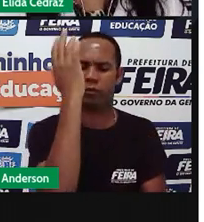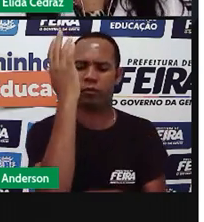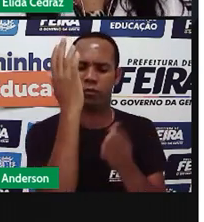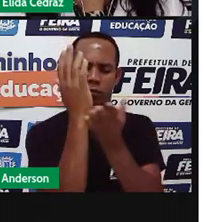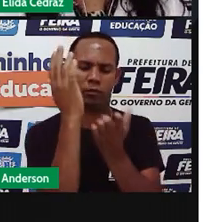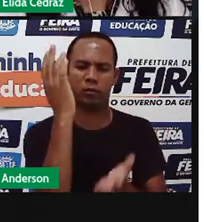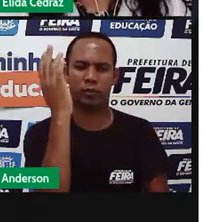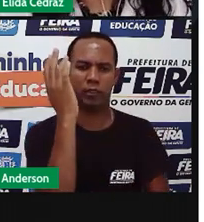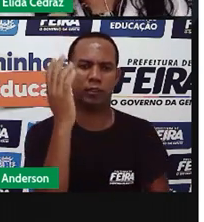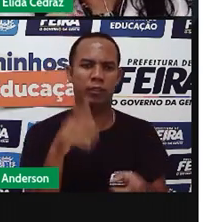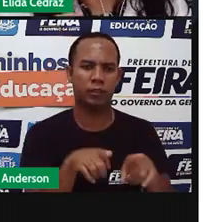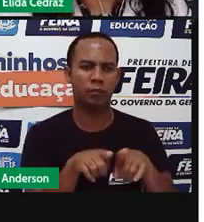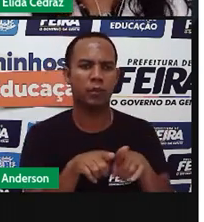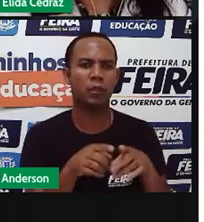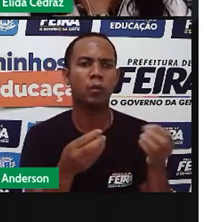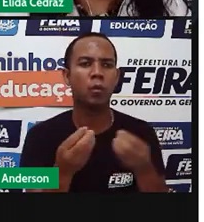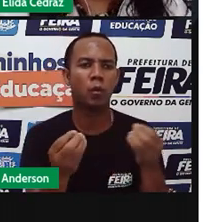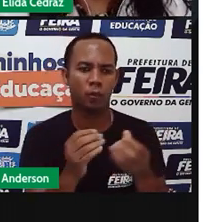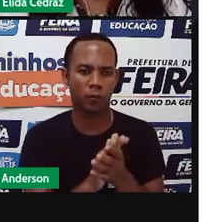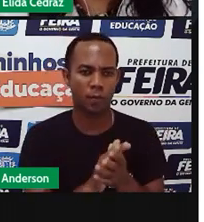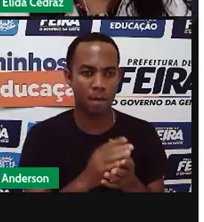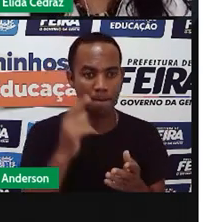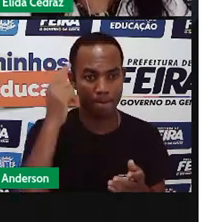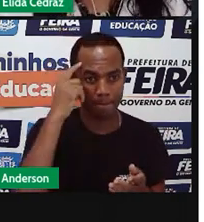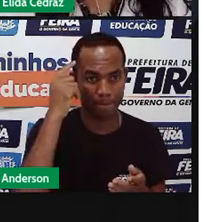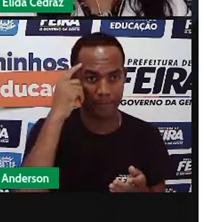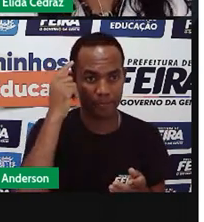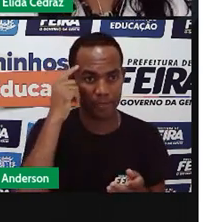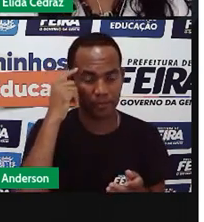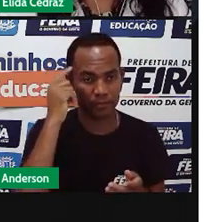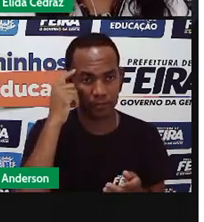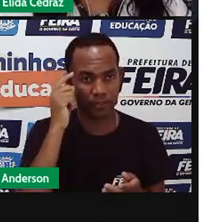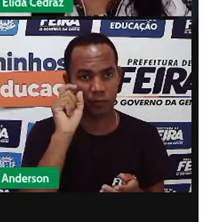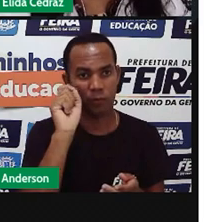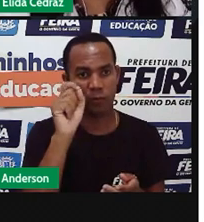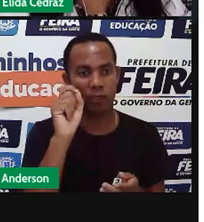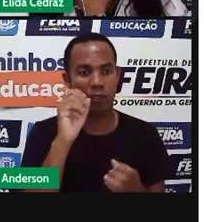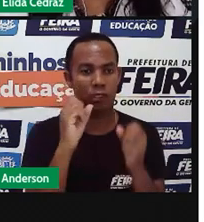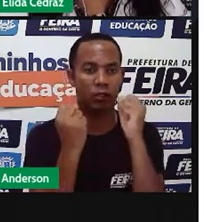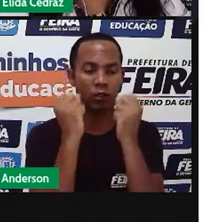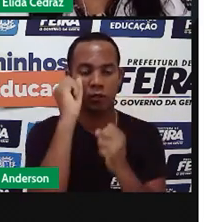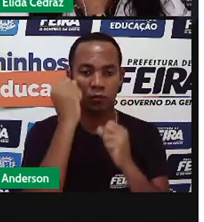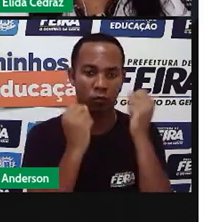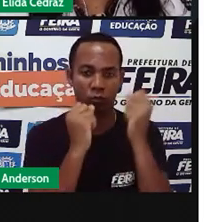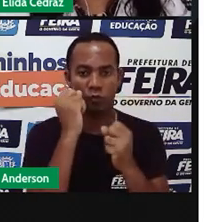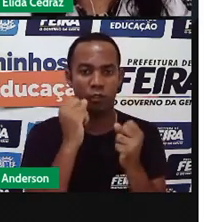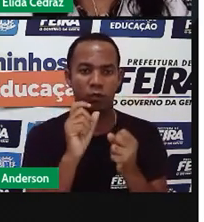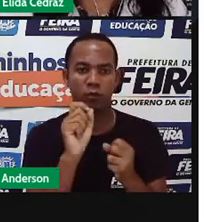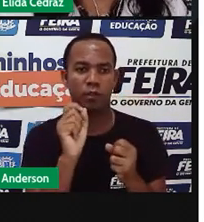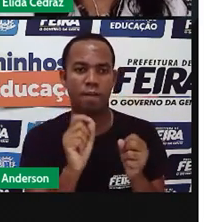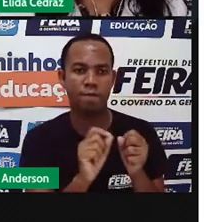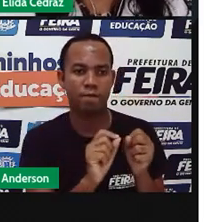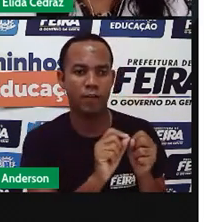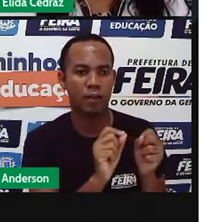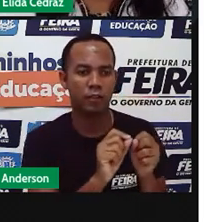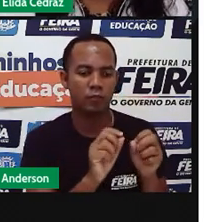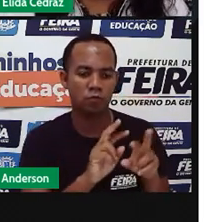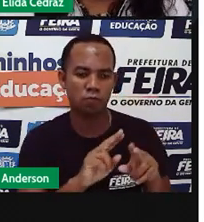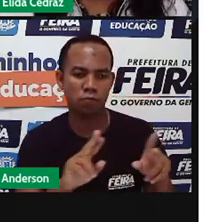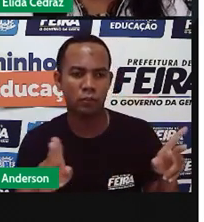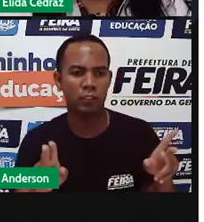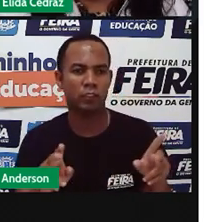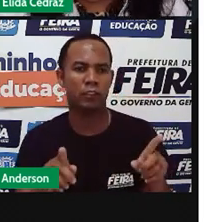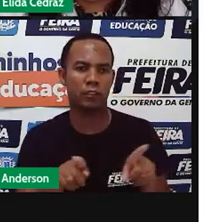caixa de vidro. É pensando dessa forma que a indústria produz os objetos. A escolha